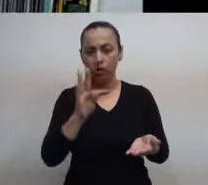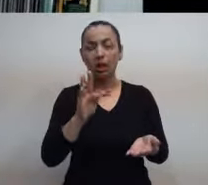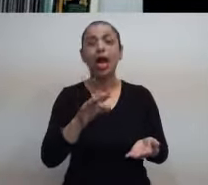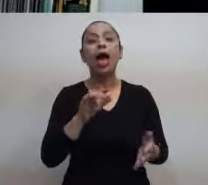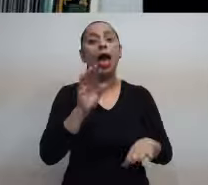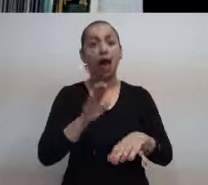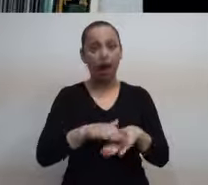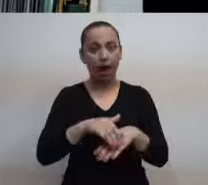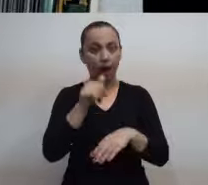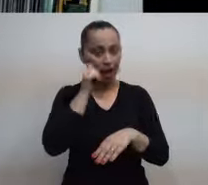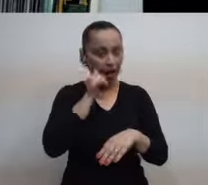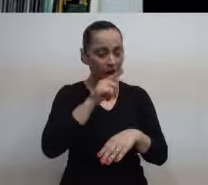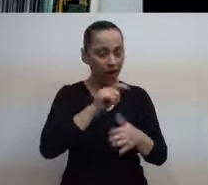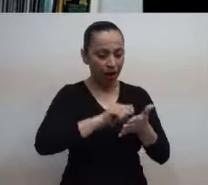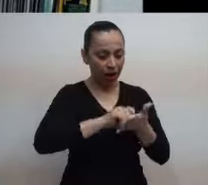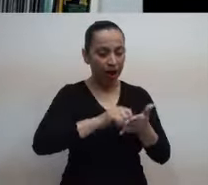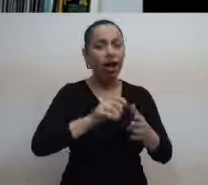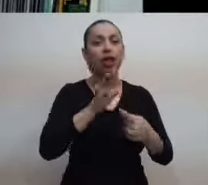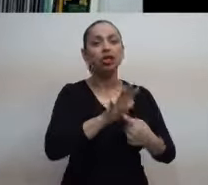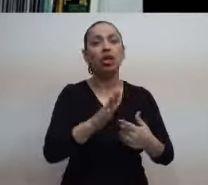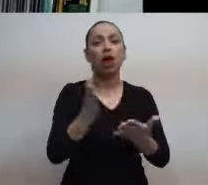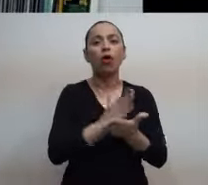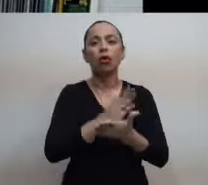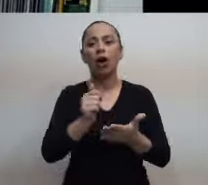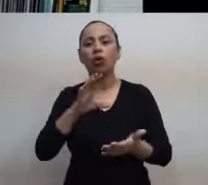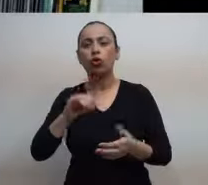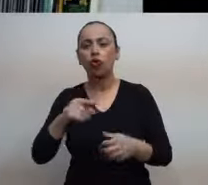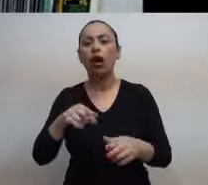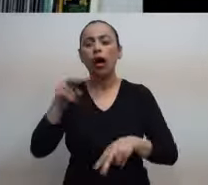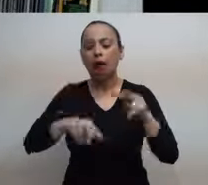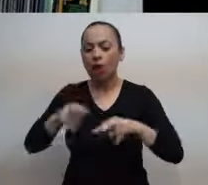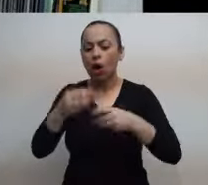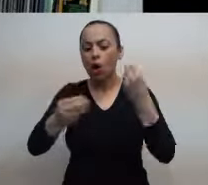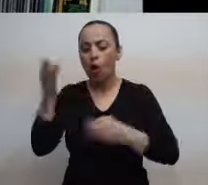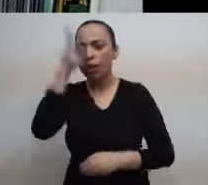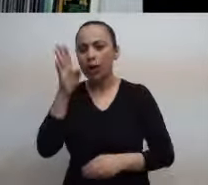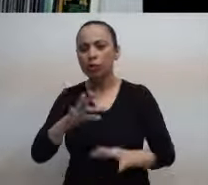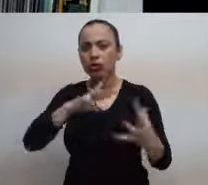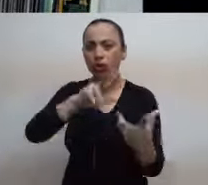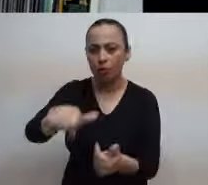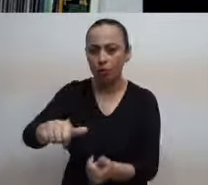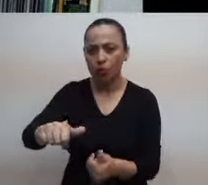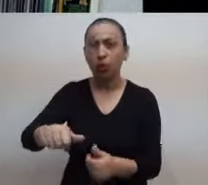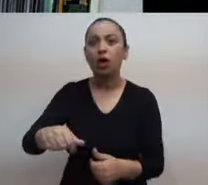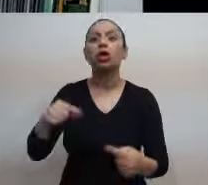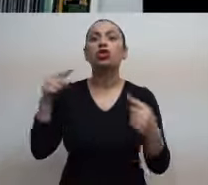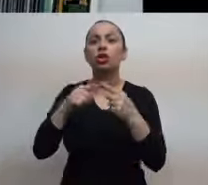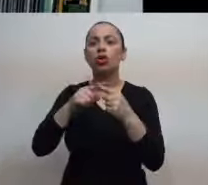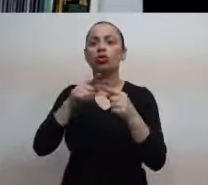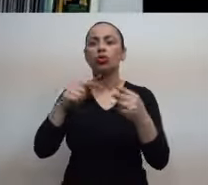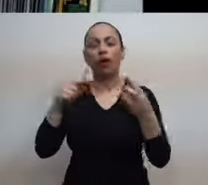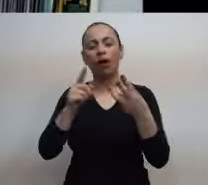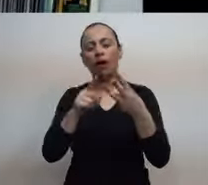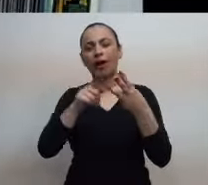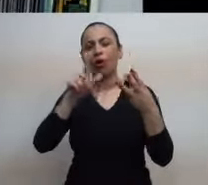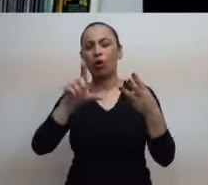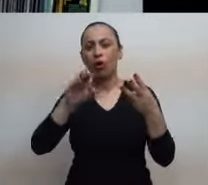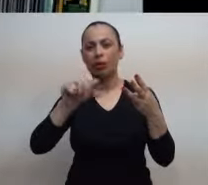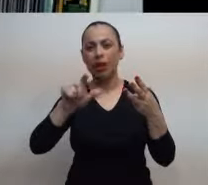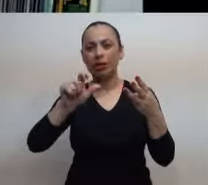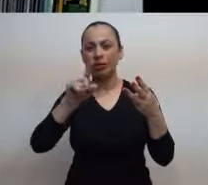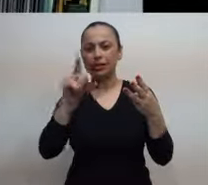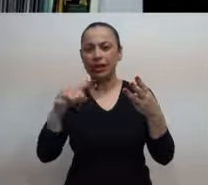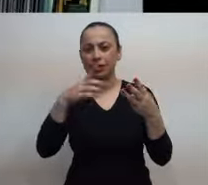ela indica que alguns autores, ao analisar a inserção do Brasil no mundo pelo viés da globalização,